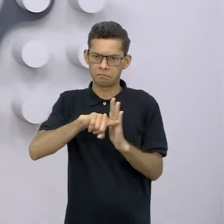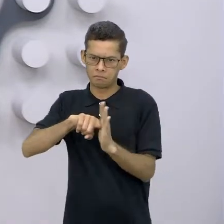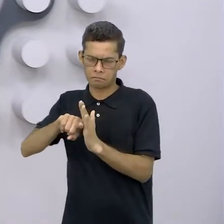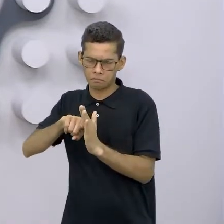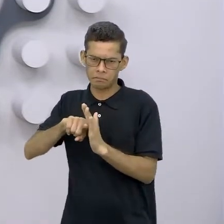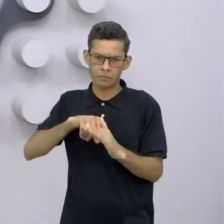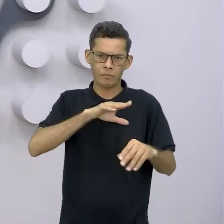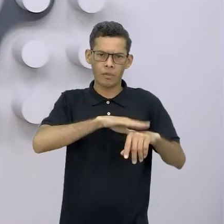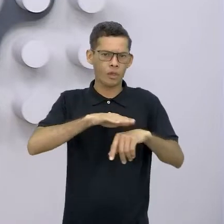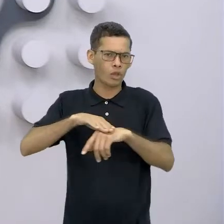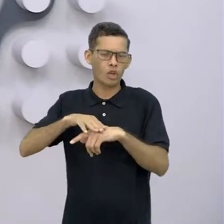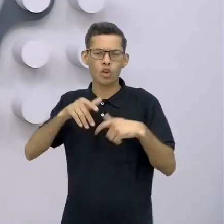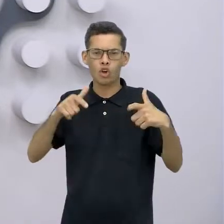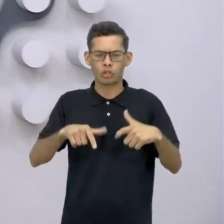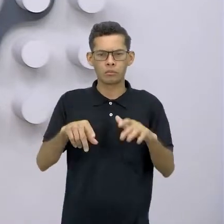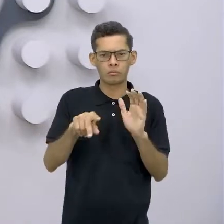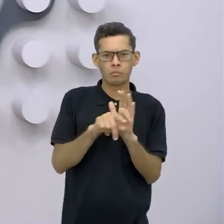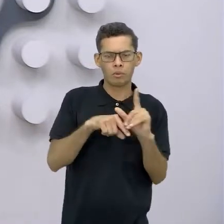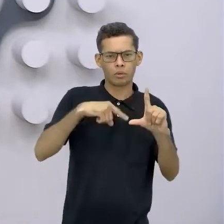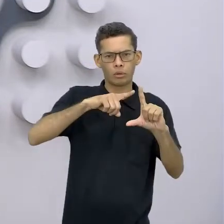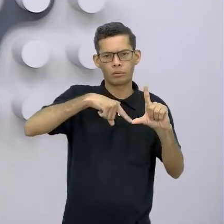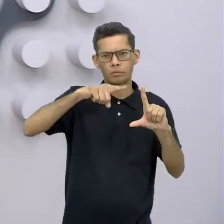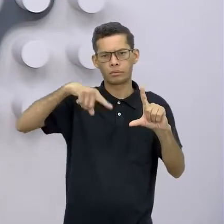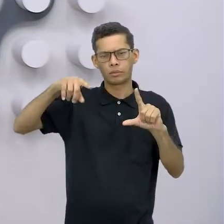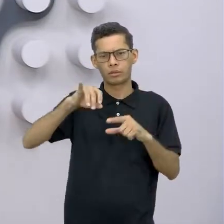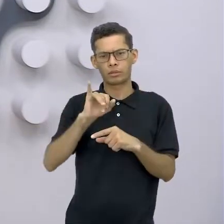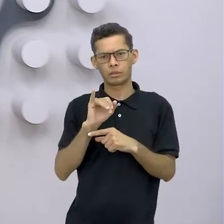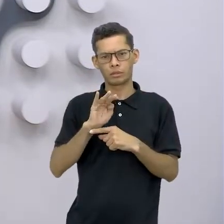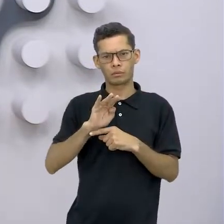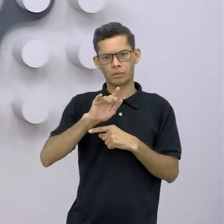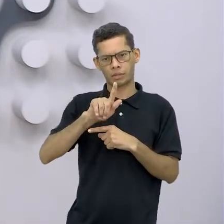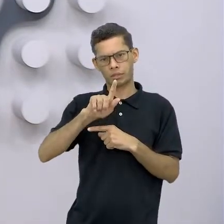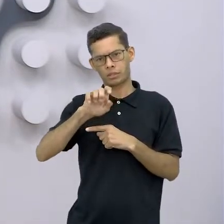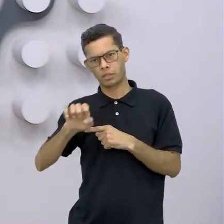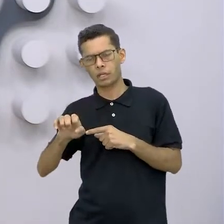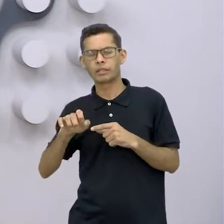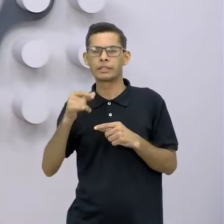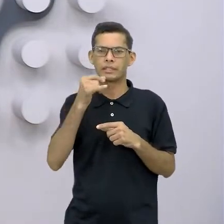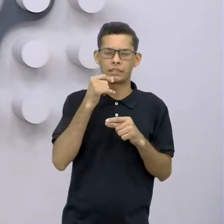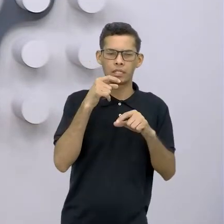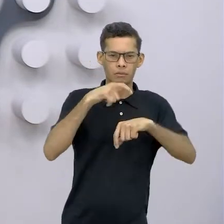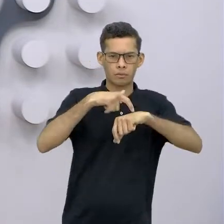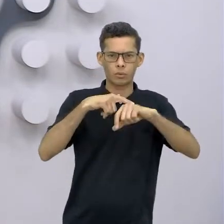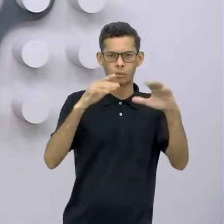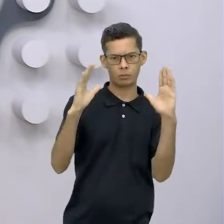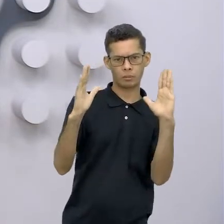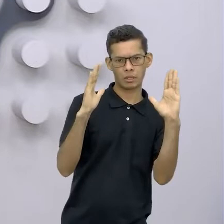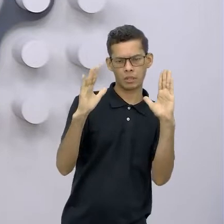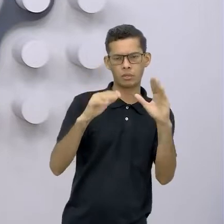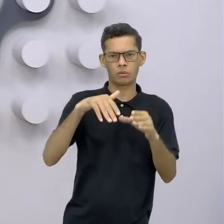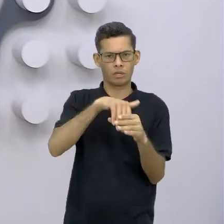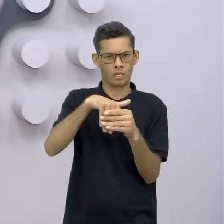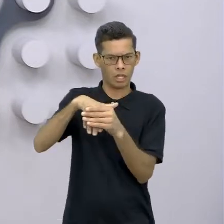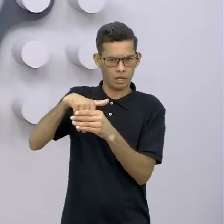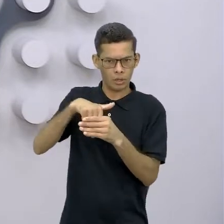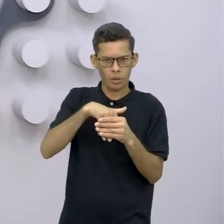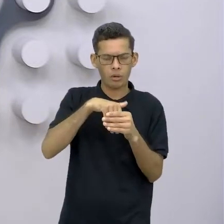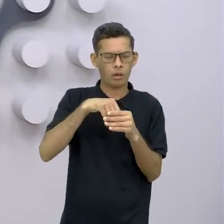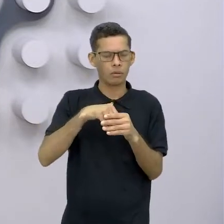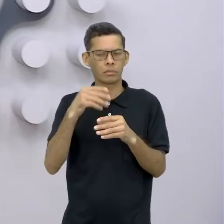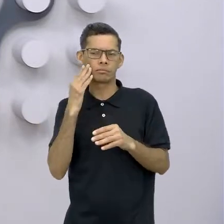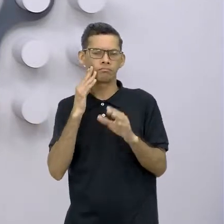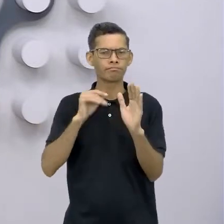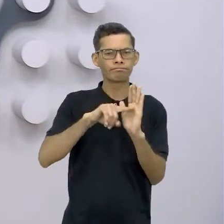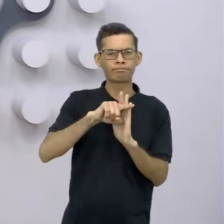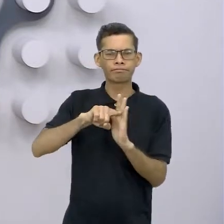realizadas, por exemplo, pelo IBGE, ou então no período eleitoral, para justamente saber qual que